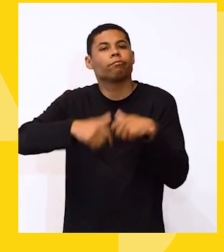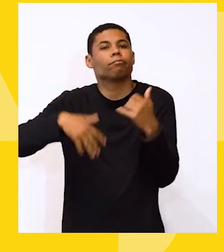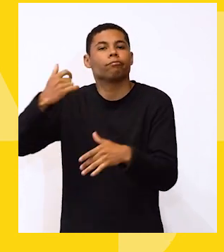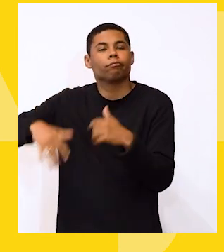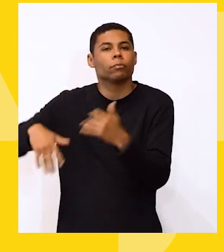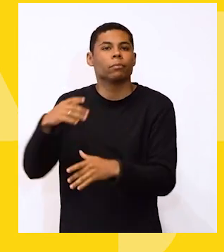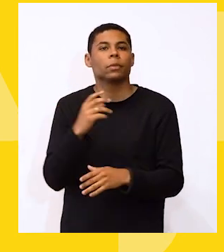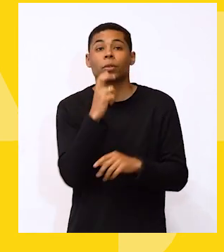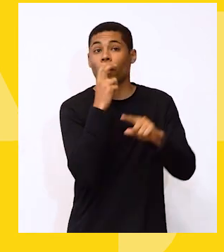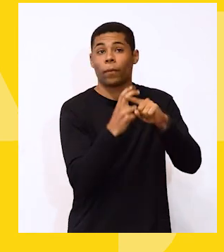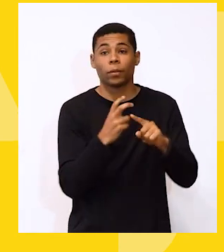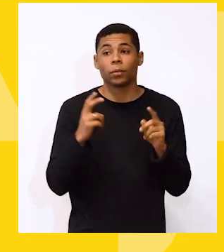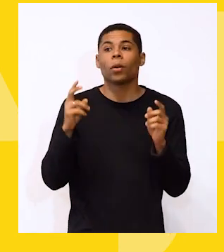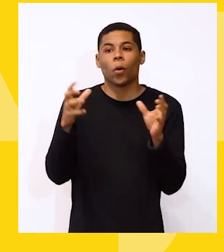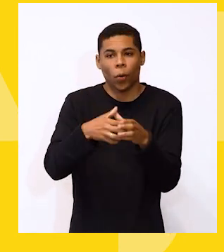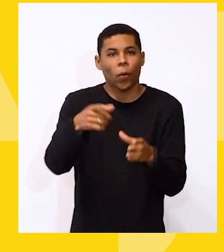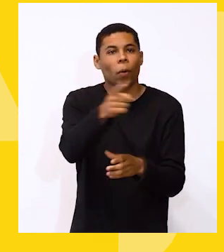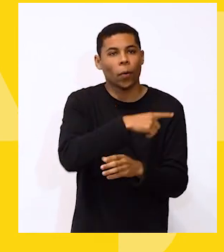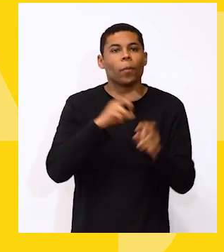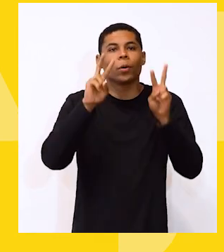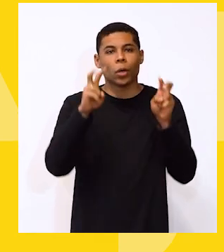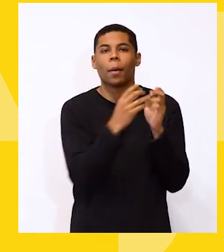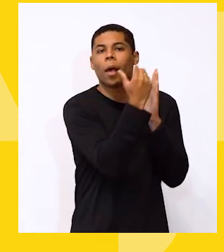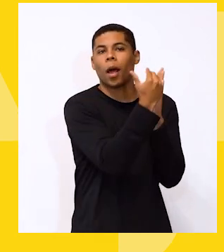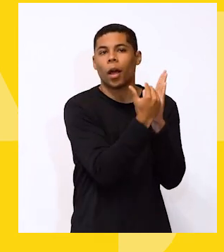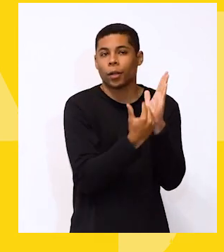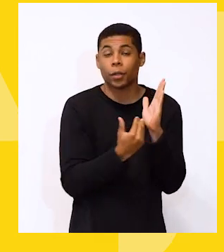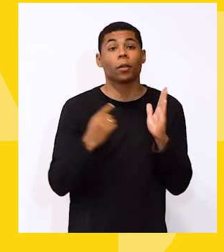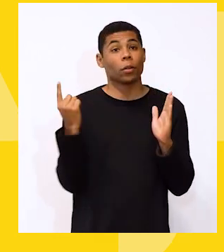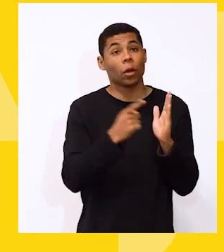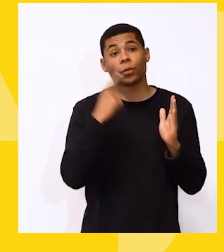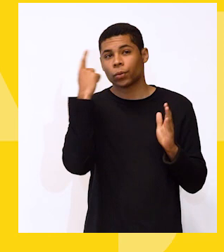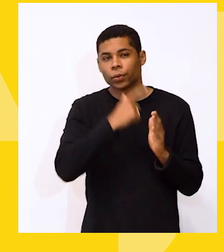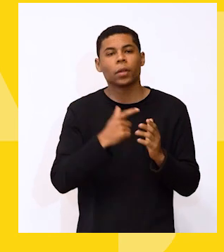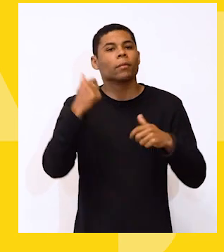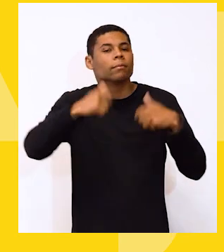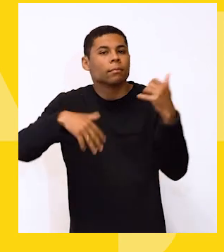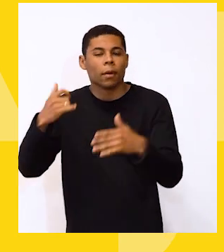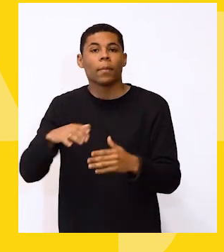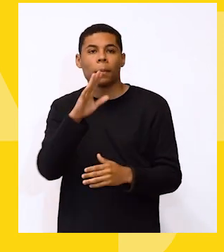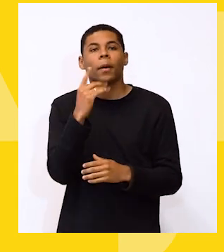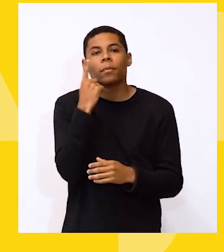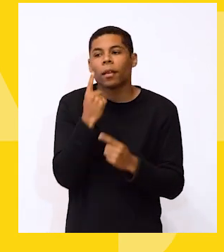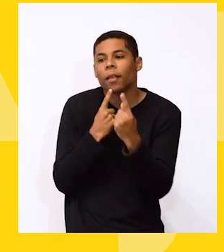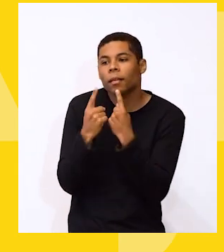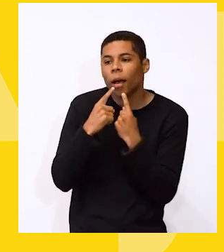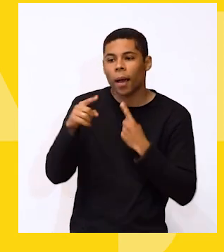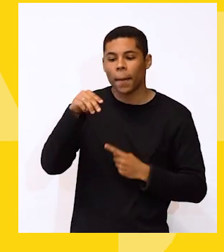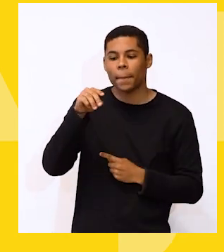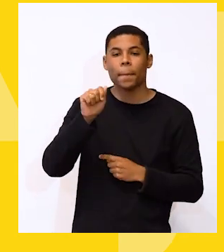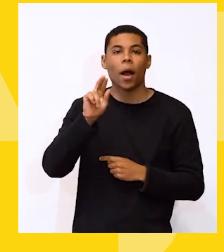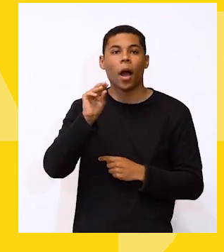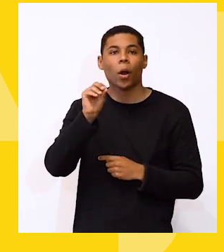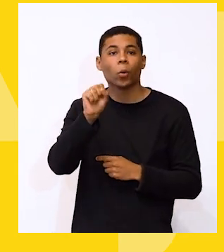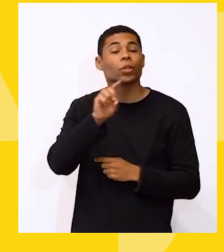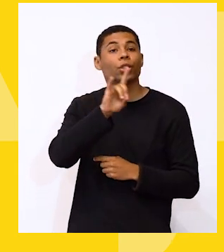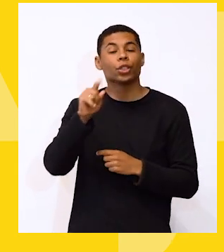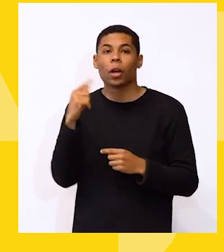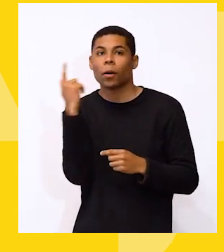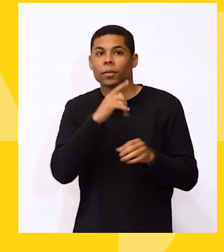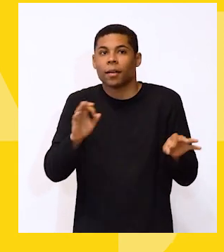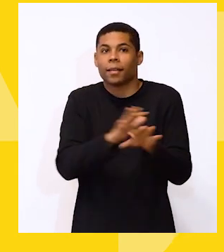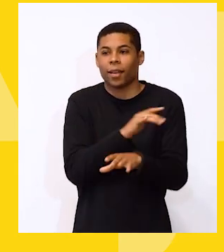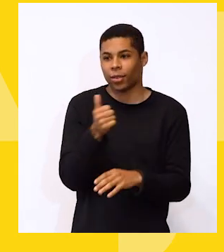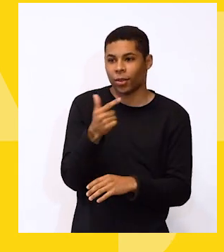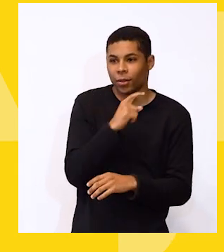os itens de agenda e consegui vamos tentar negociar com o professor Marcos aqui a data de entrega no dia 12 de